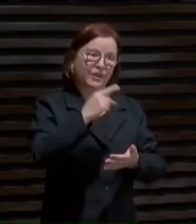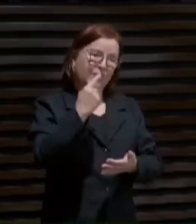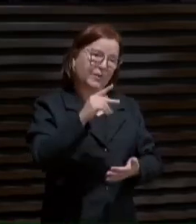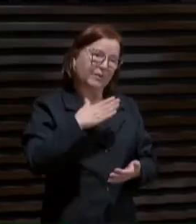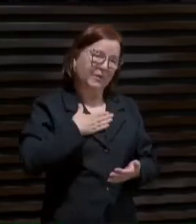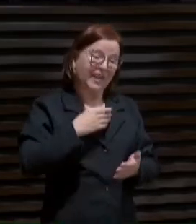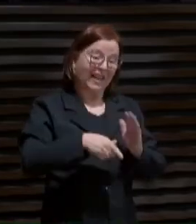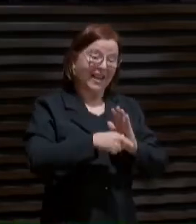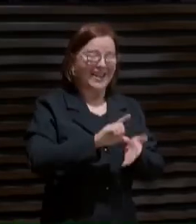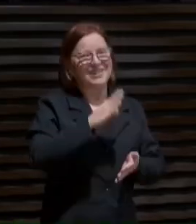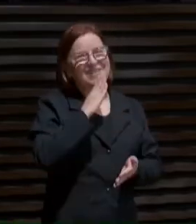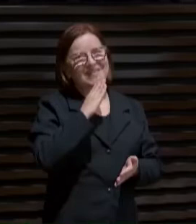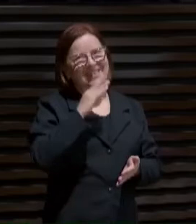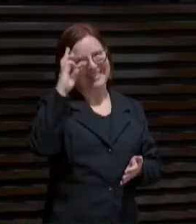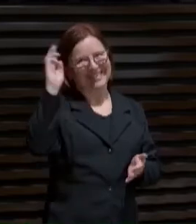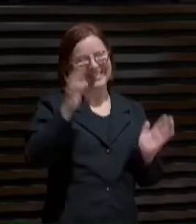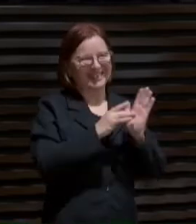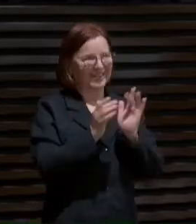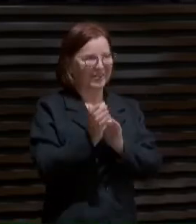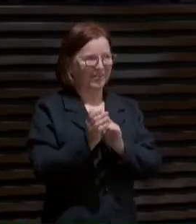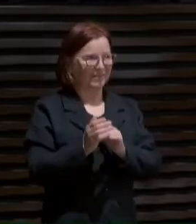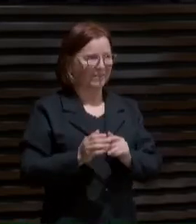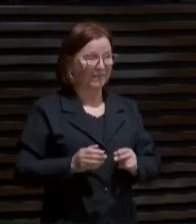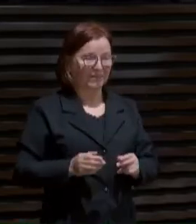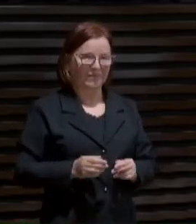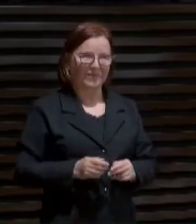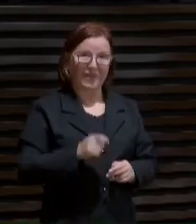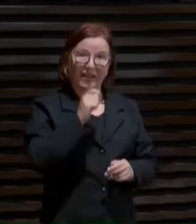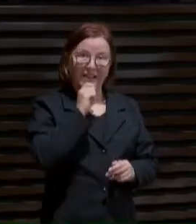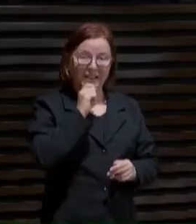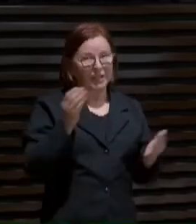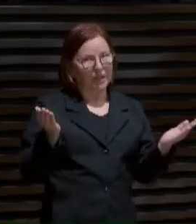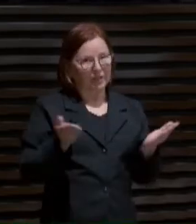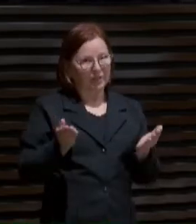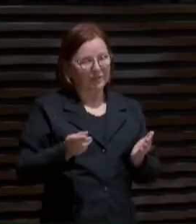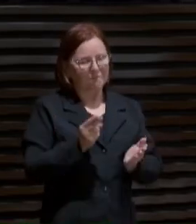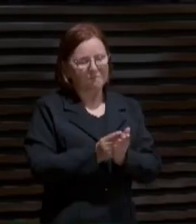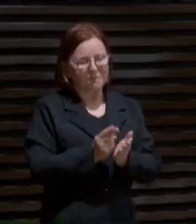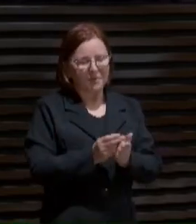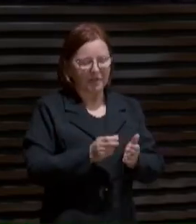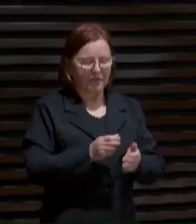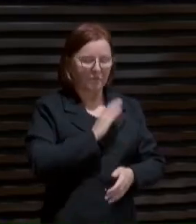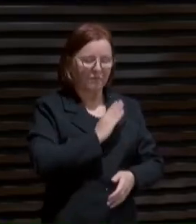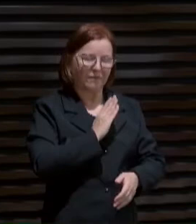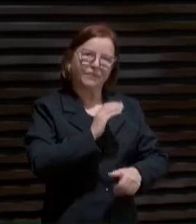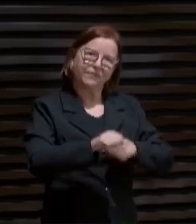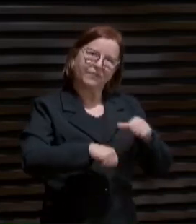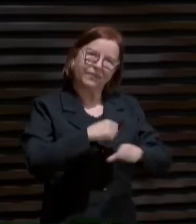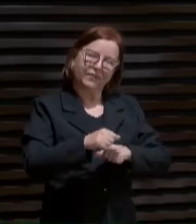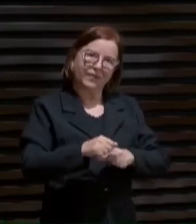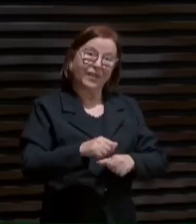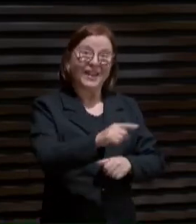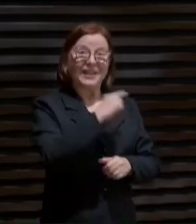conhecermos ao Senhor Jesus mas ainda hoje ainda hoje mesmo sendo novas criaturas nós temos uma